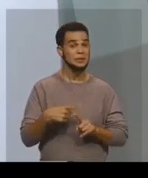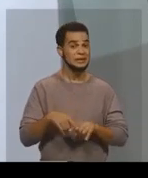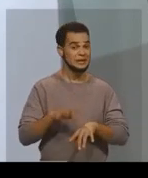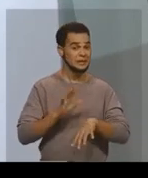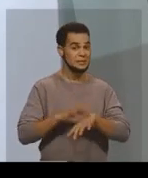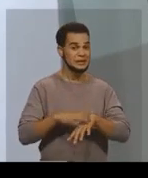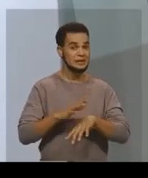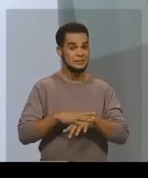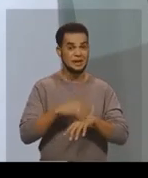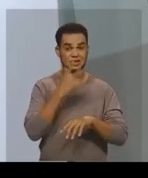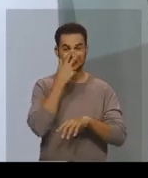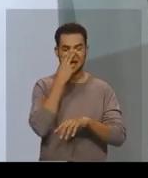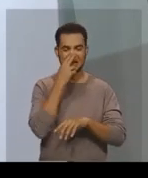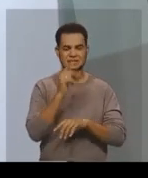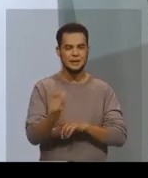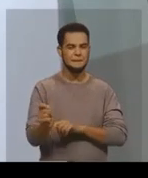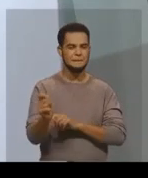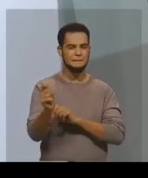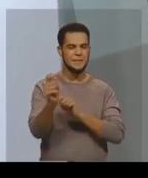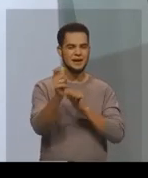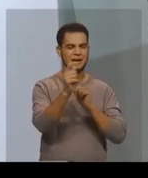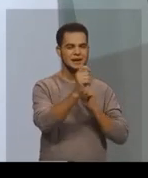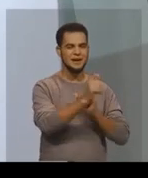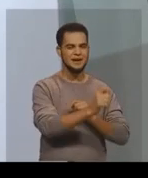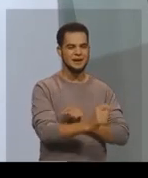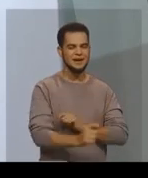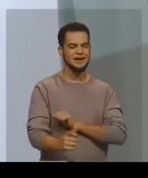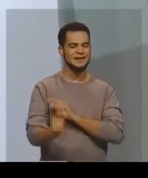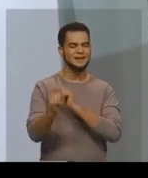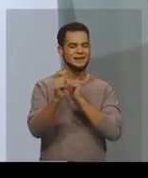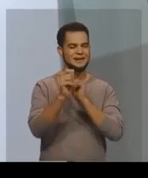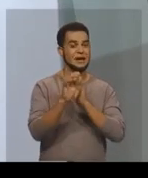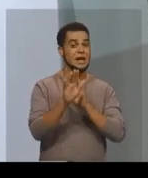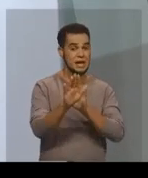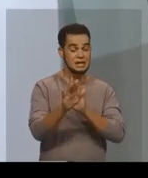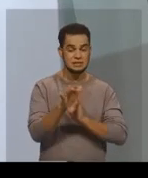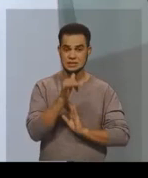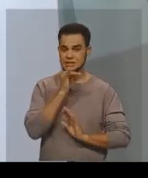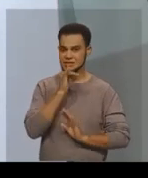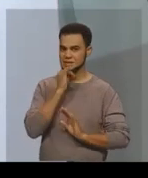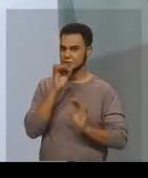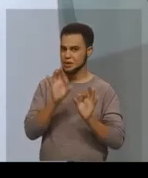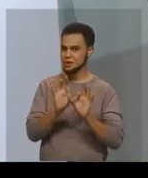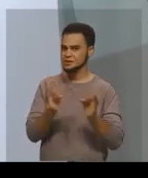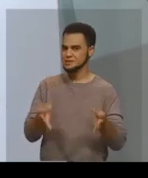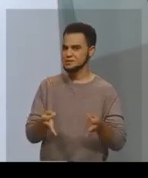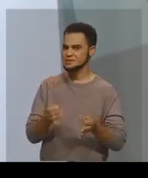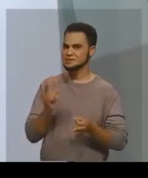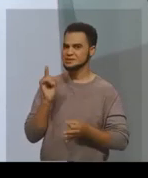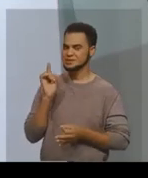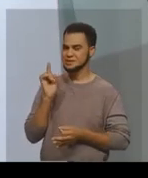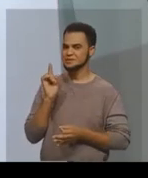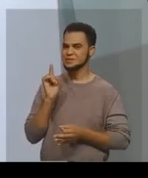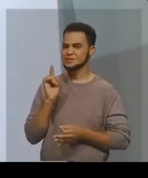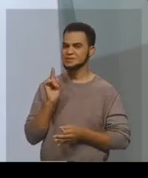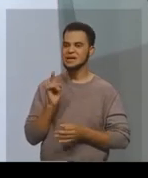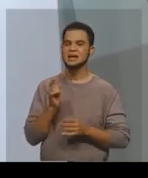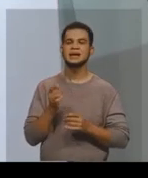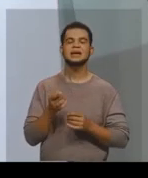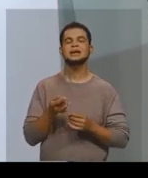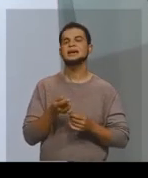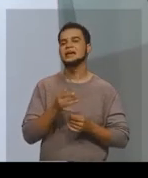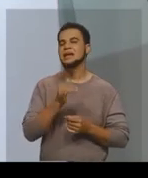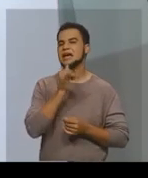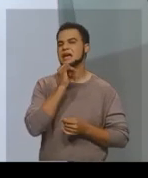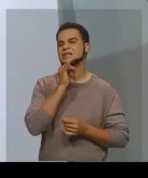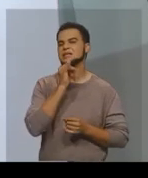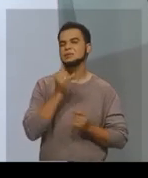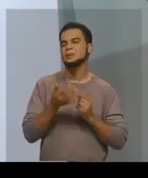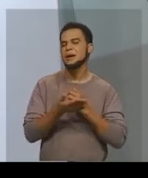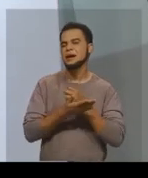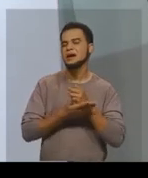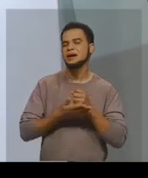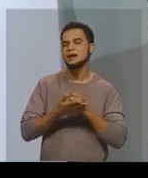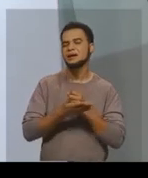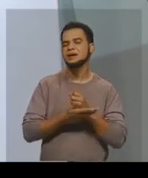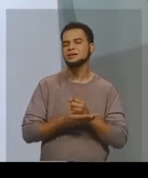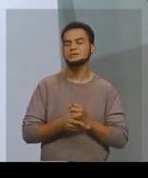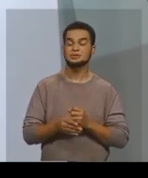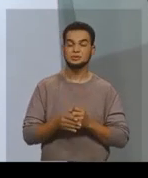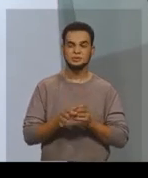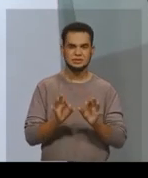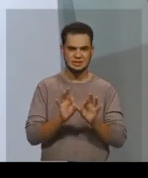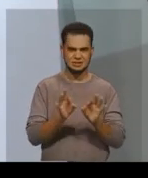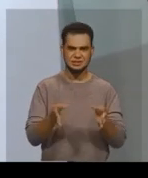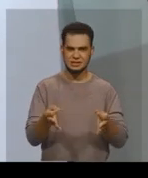engana, tá? Esse aqui é um exemplo muito simples. Tem outro um exemplo muito básico, que é esse aqui, ó.